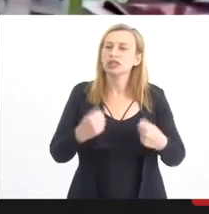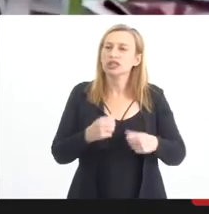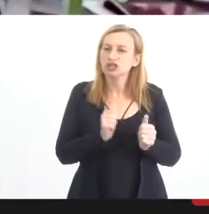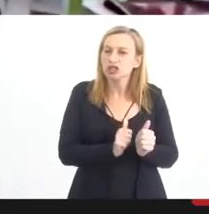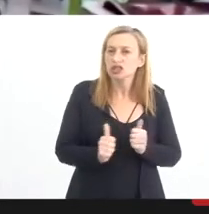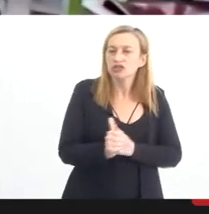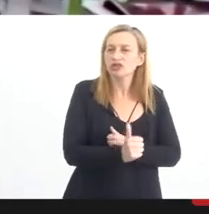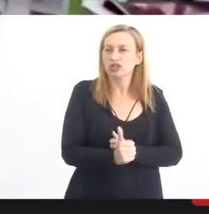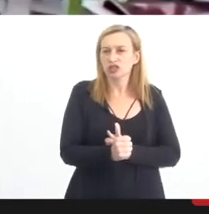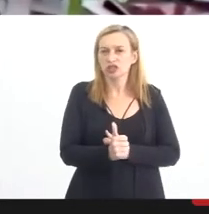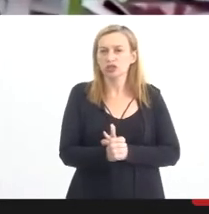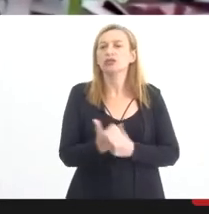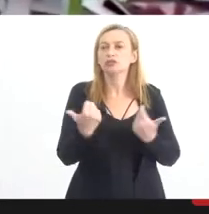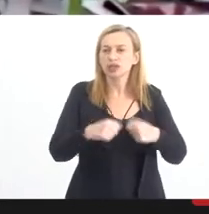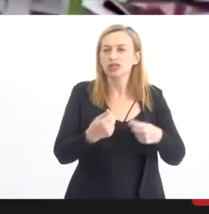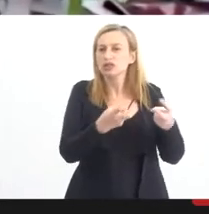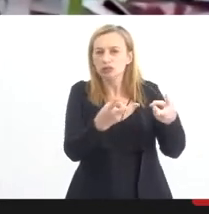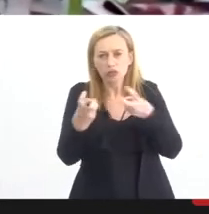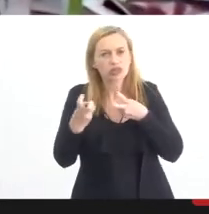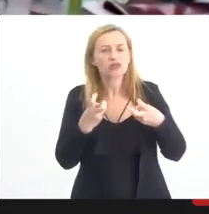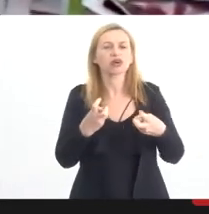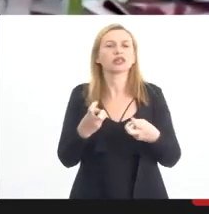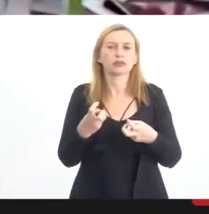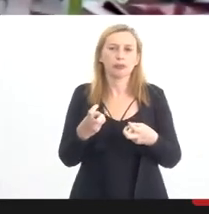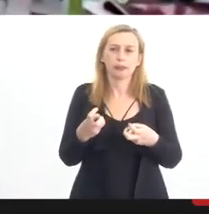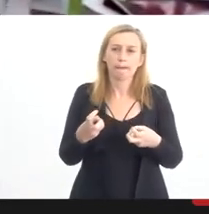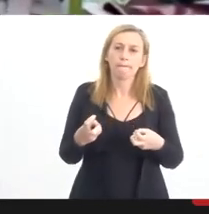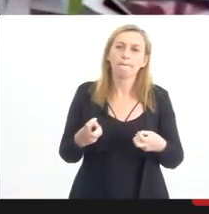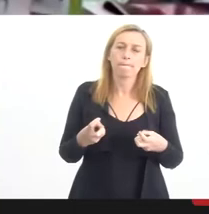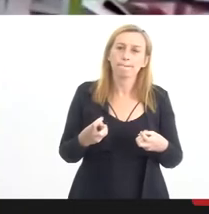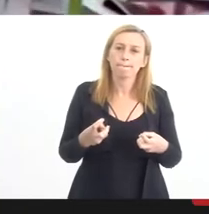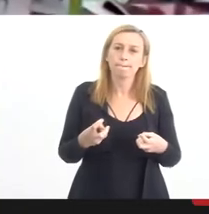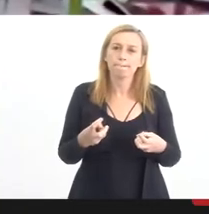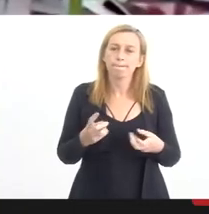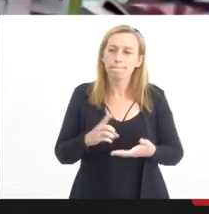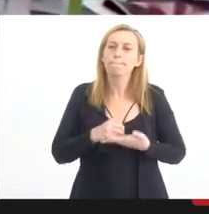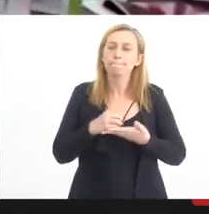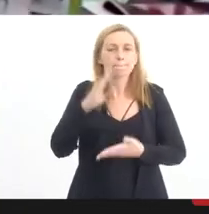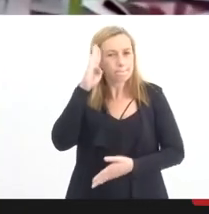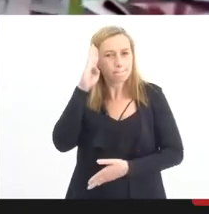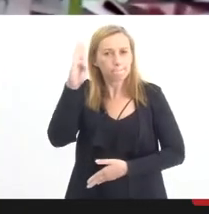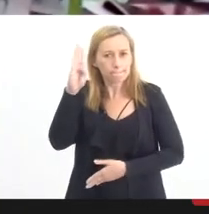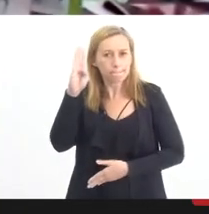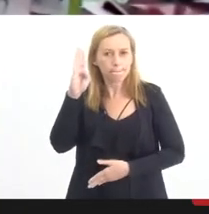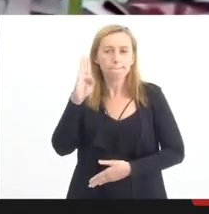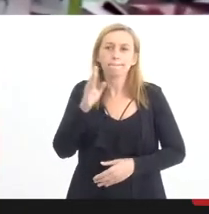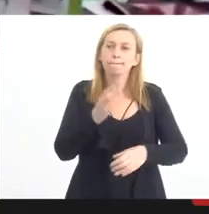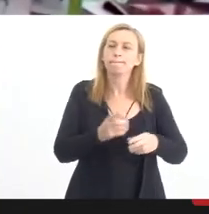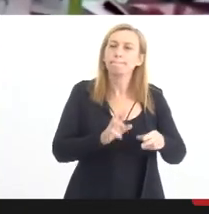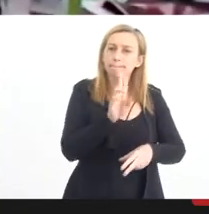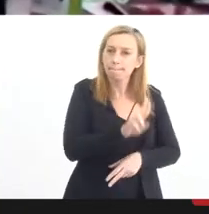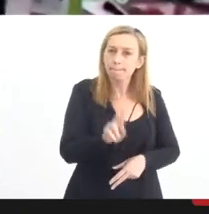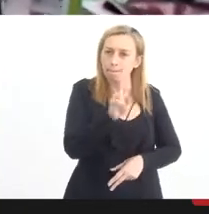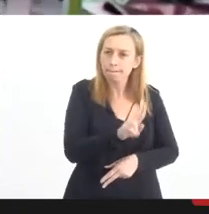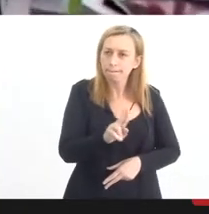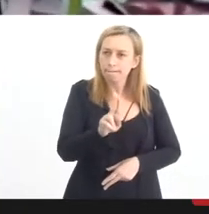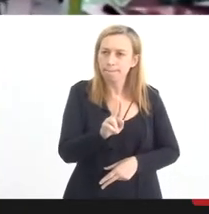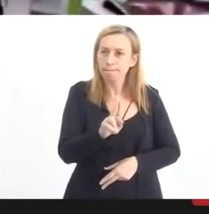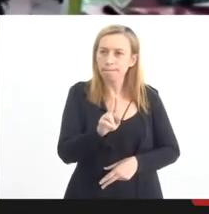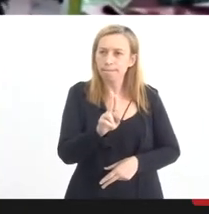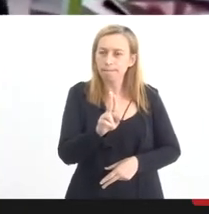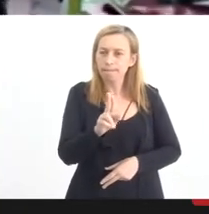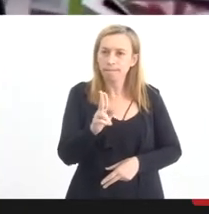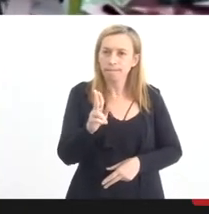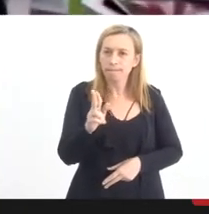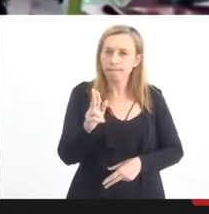frente, tem que ser observada, e essa dignidade é fundamental para que a universidade realize a sua